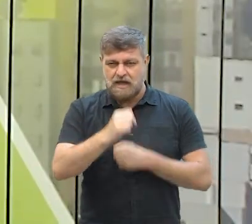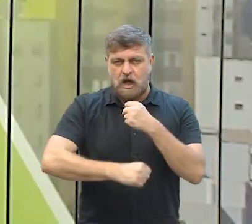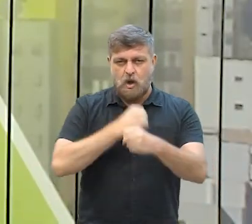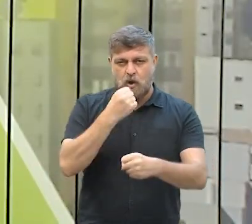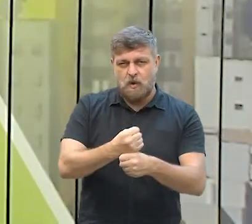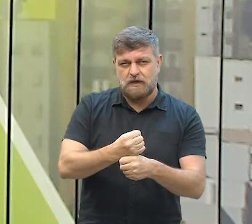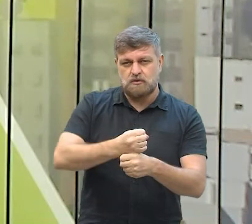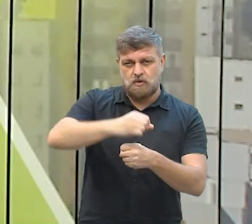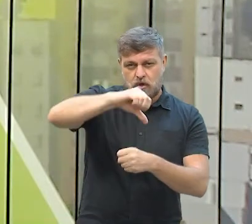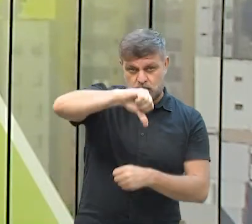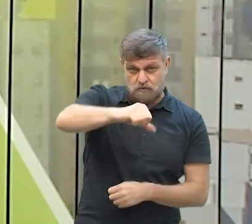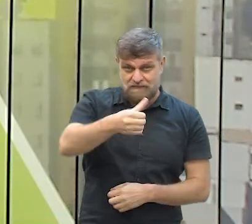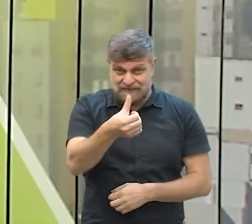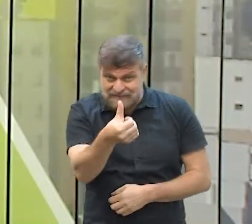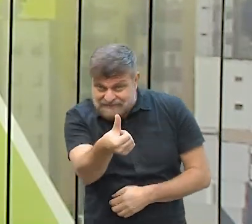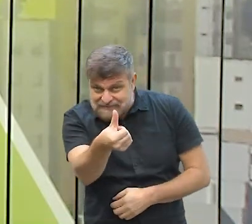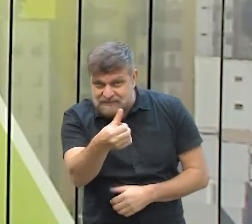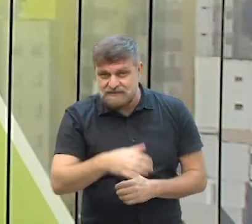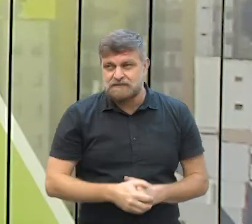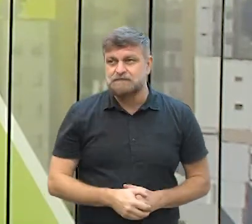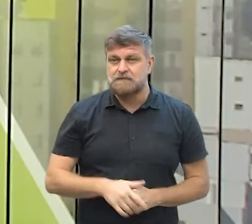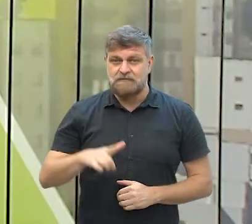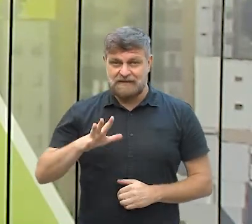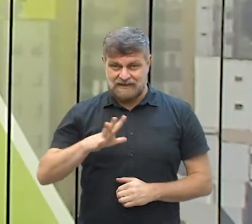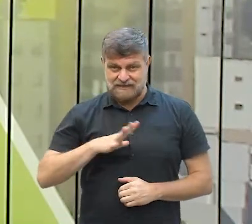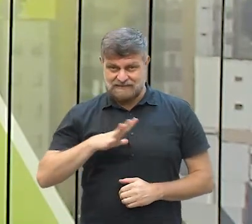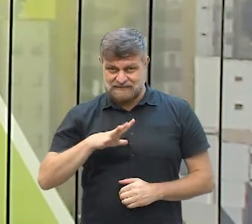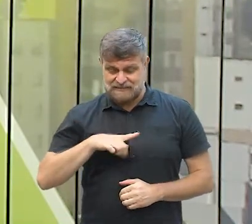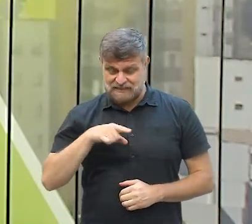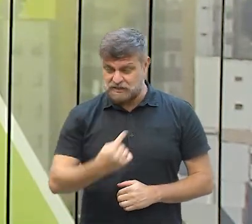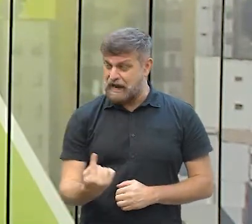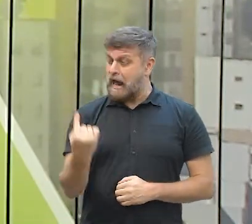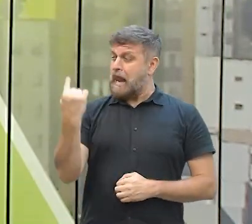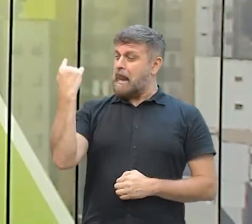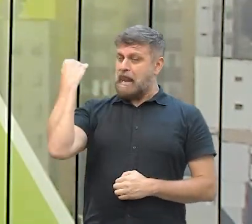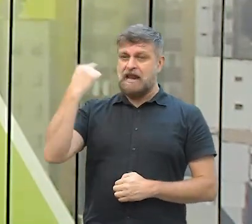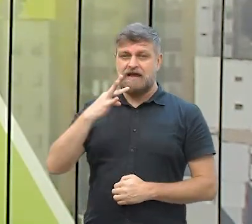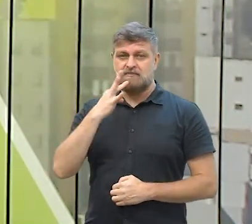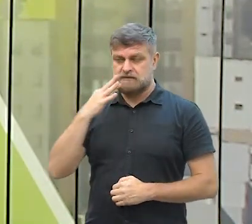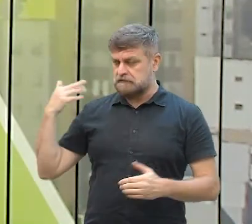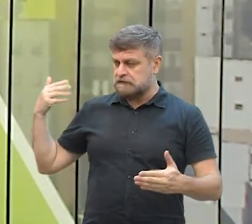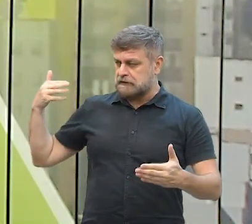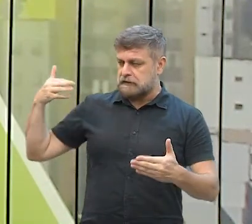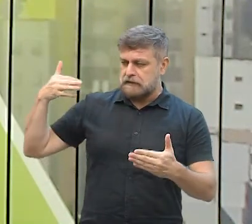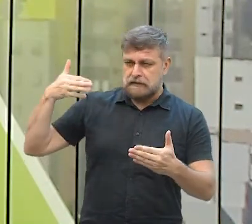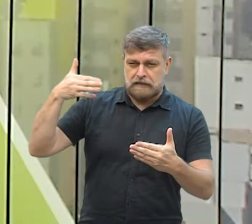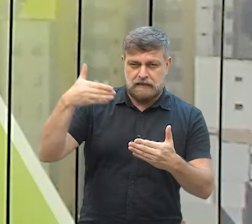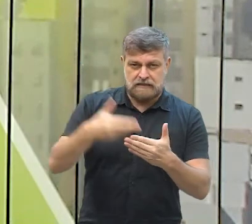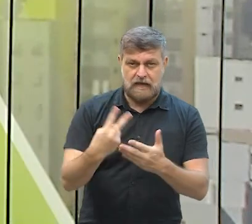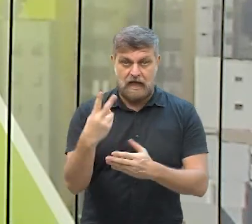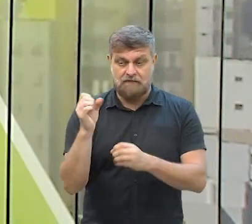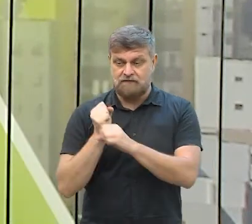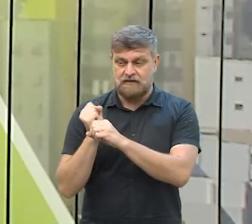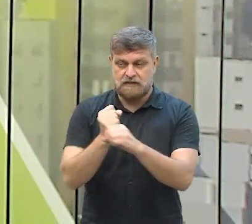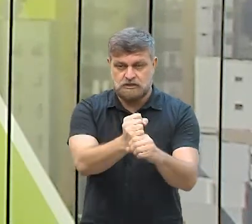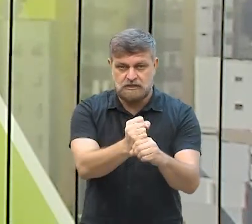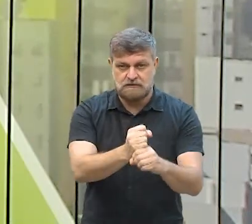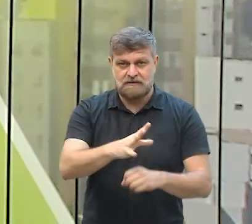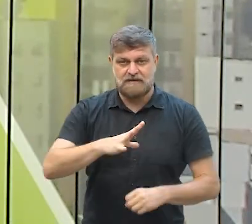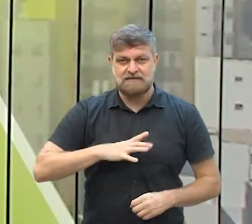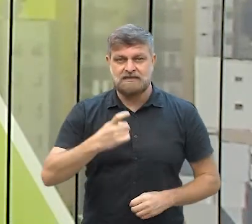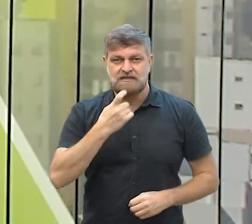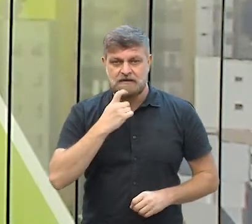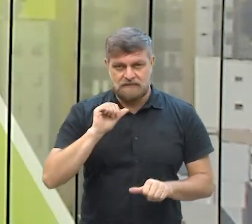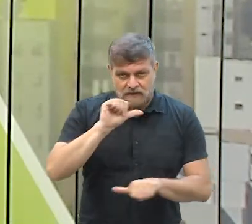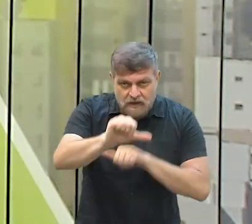90, em 1996. Daquela cidade que você conheceu para hoje, mais de 20 anos, a cidade